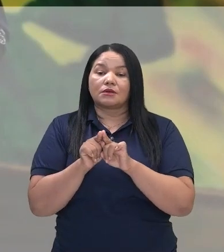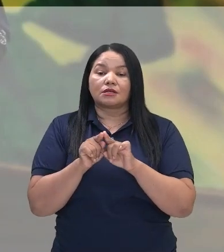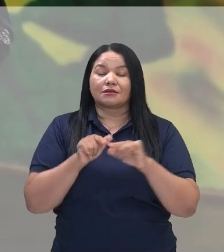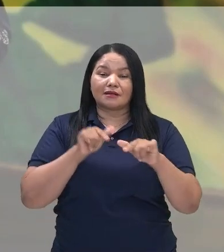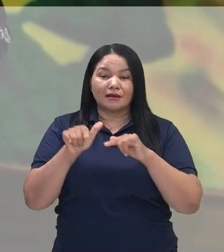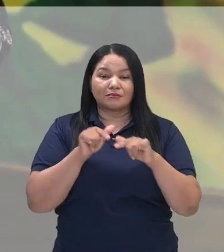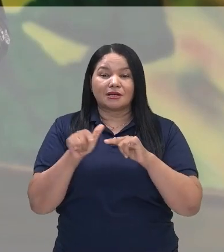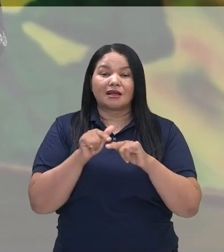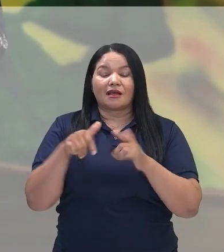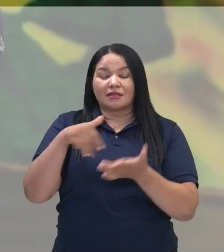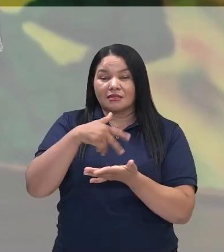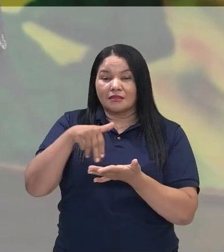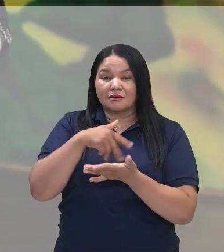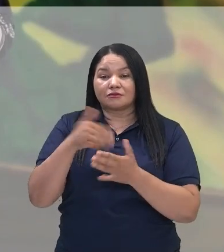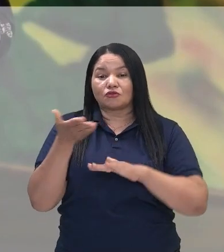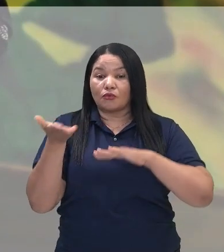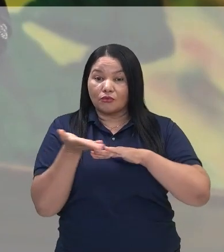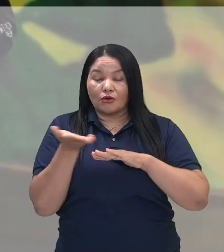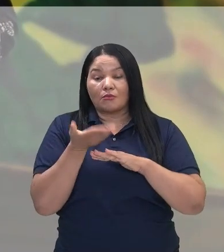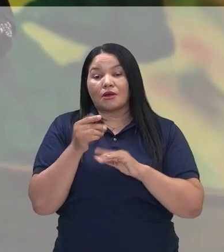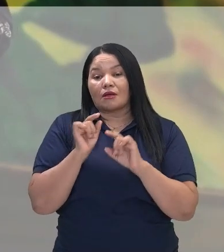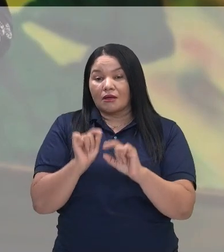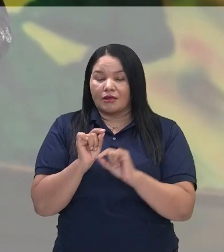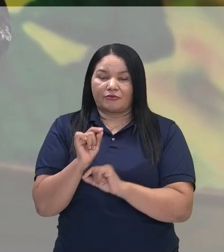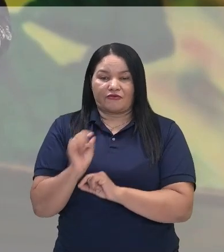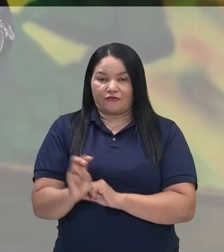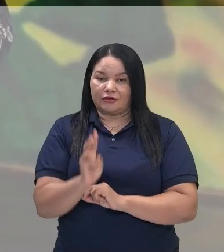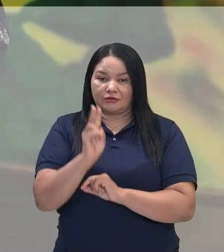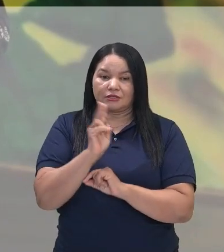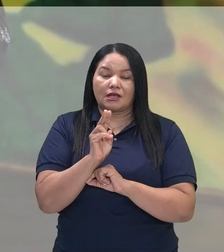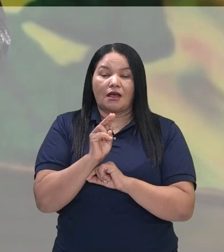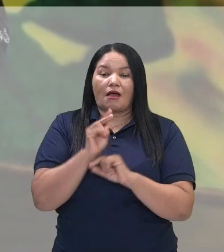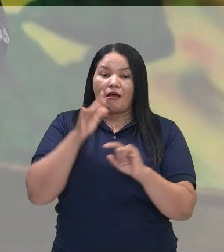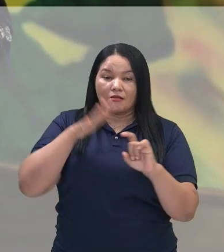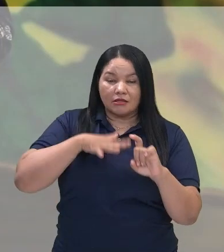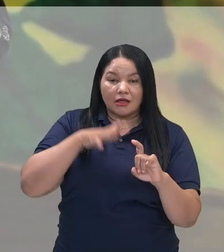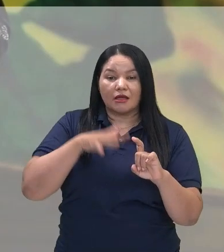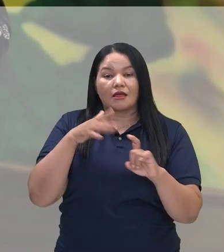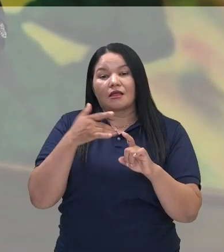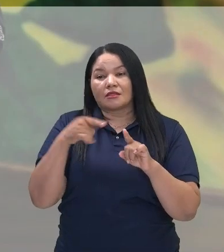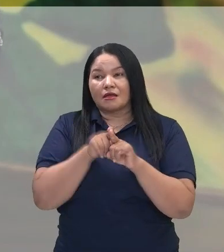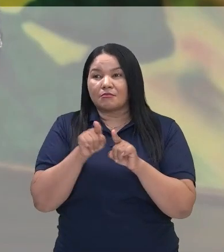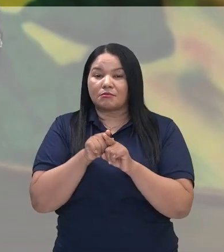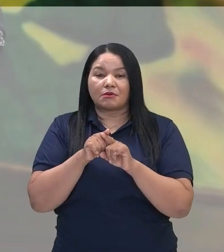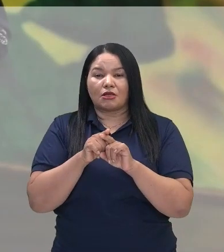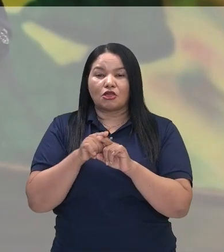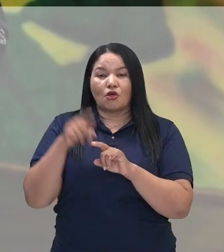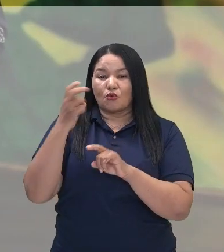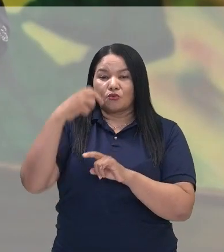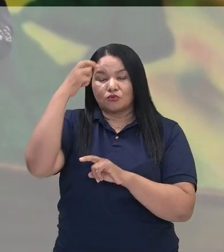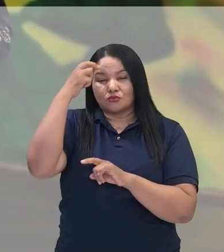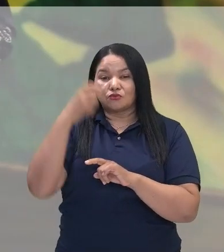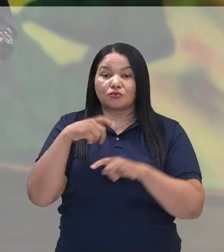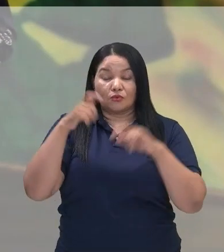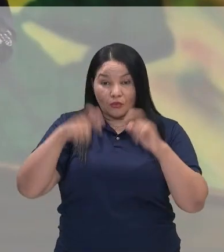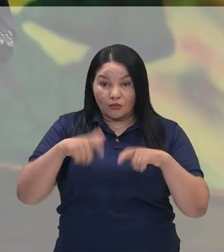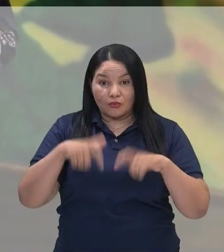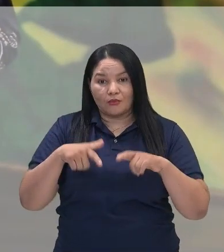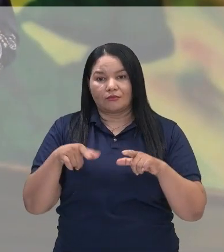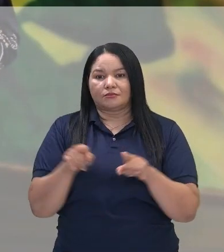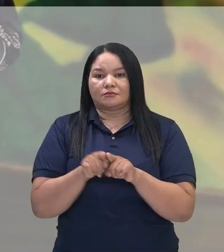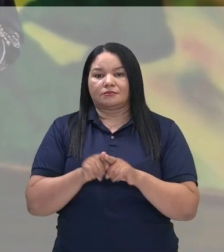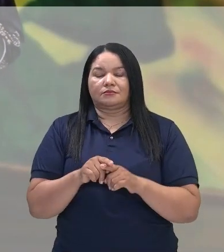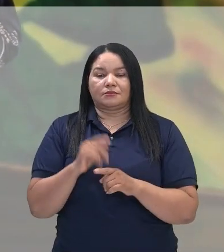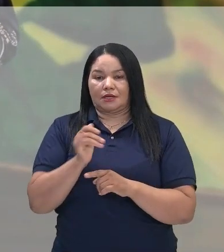dança contemporânea para valorizar as nossas lendas, a nossa cultura e a nossa região. Como, por exemplo,